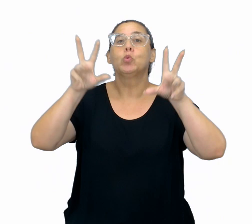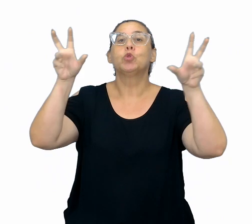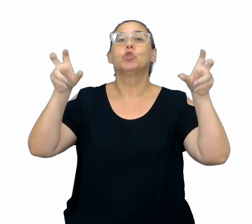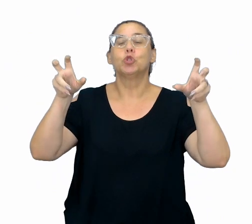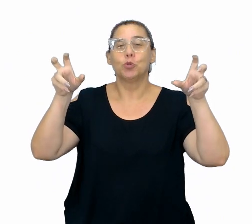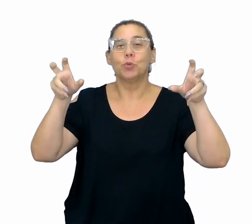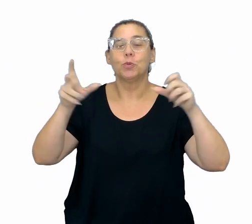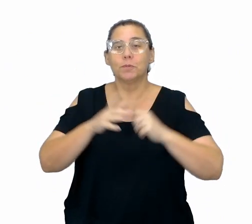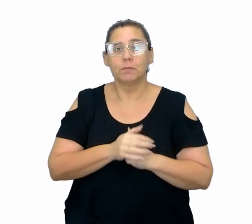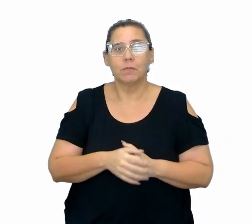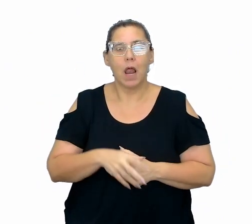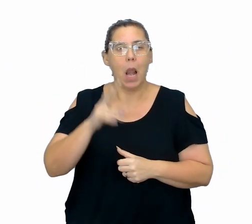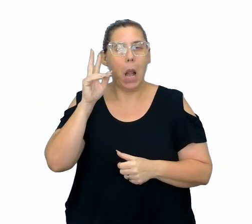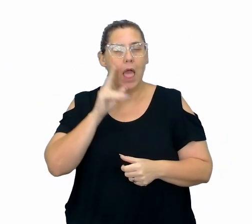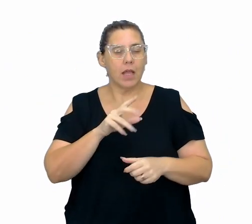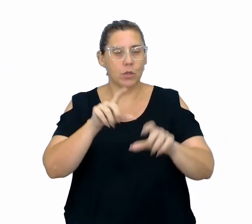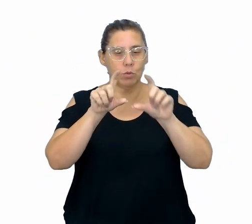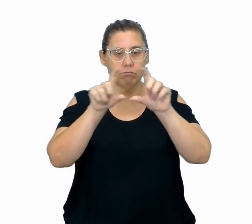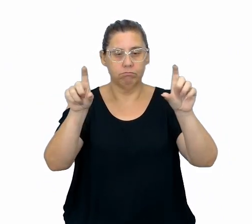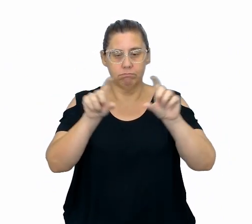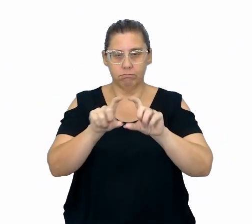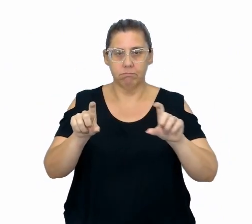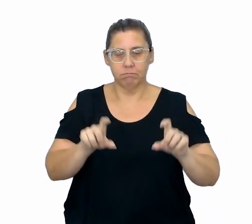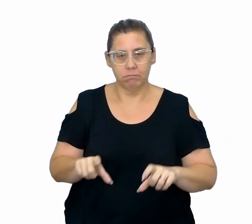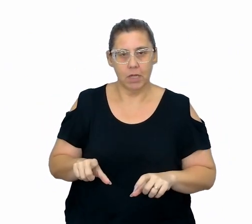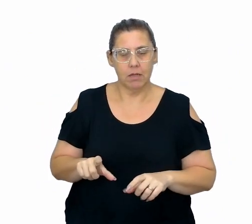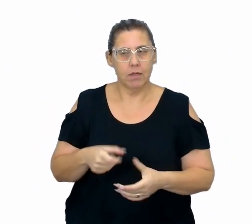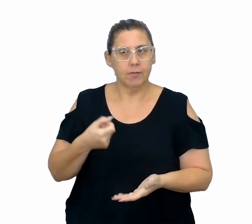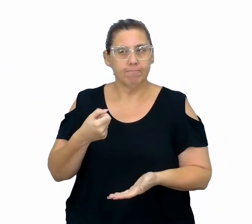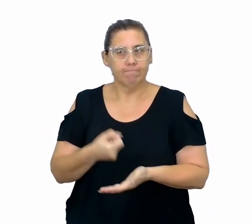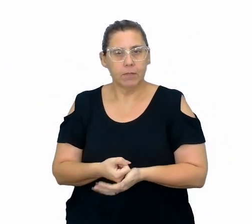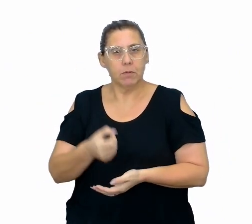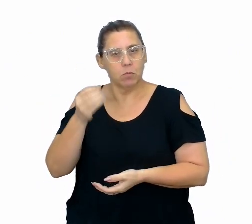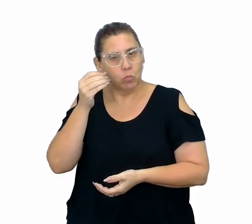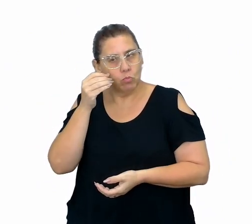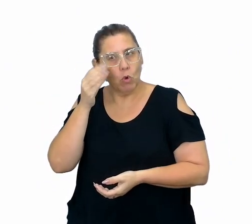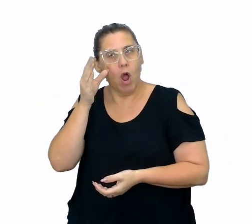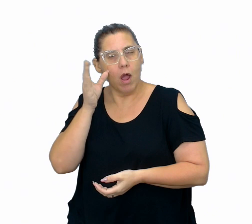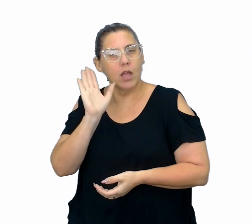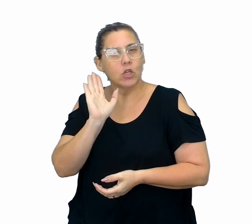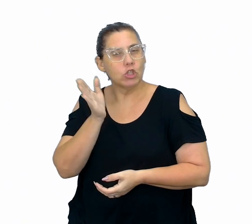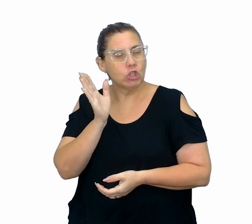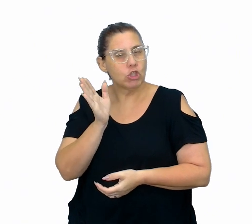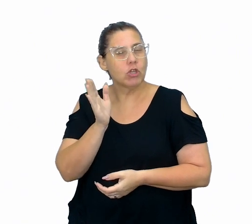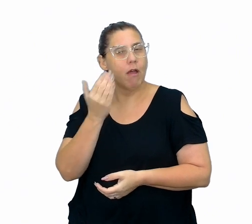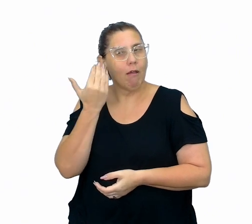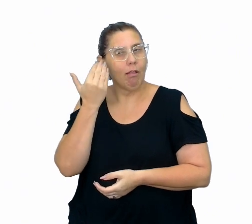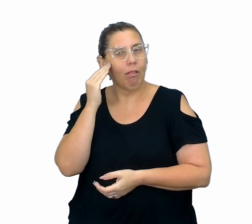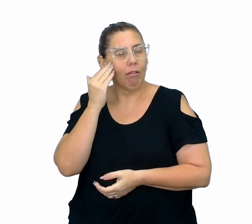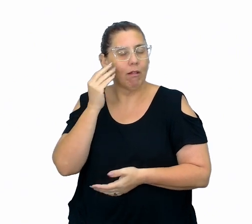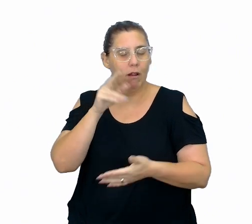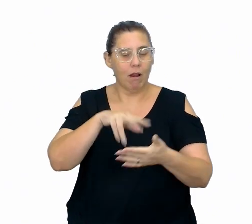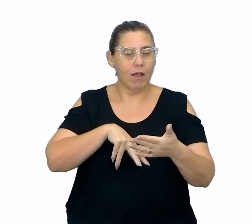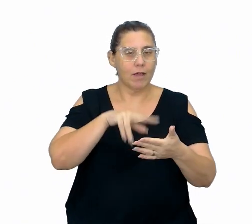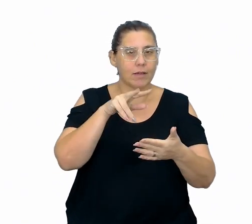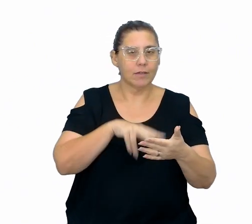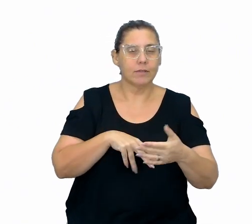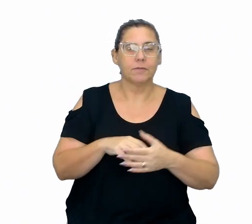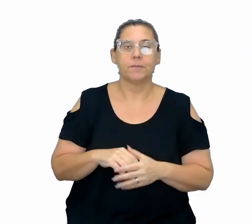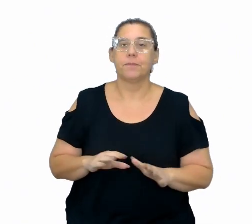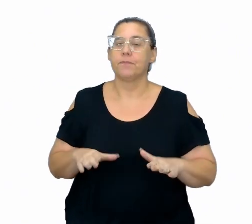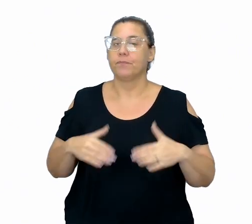contos, lendo esses trechos. E isso exige conhecimento prévio e compreensão leitora dos estudantes,